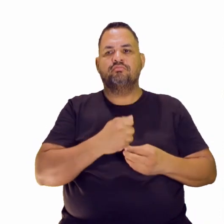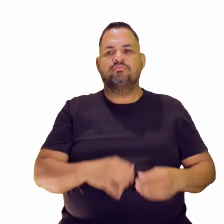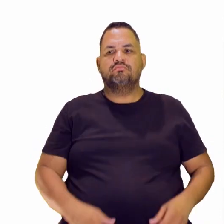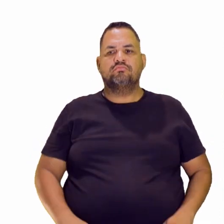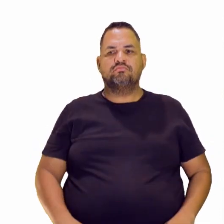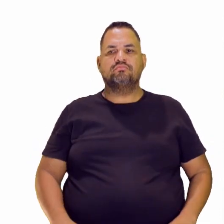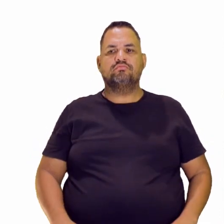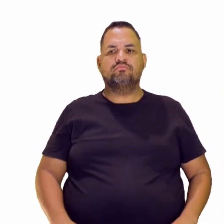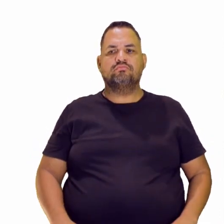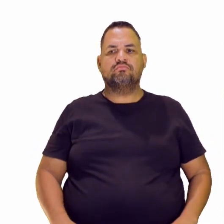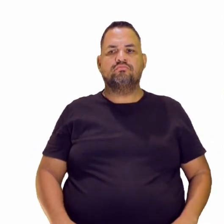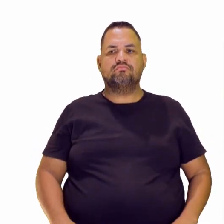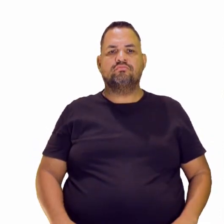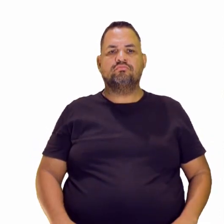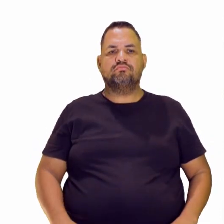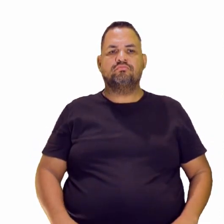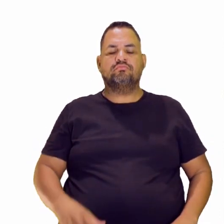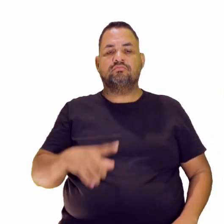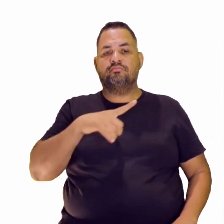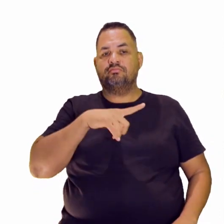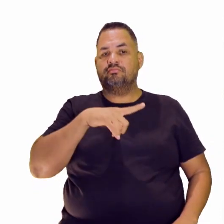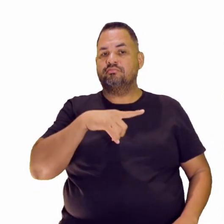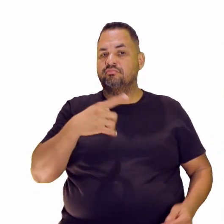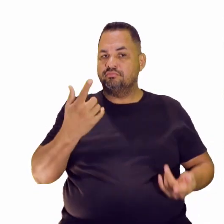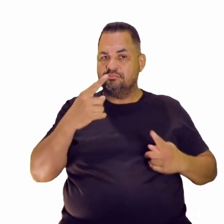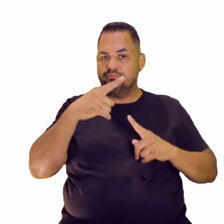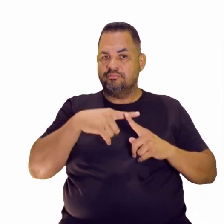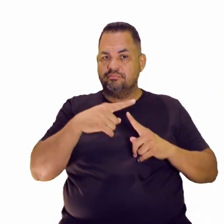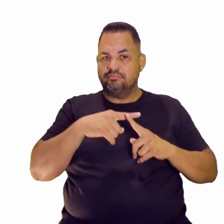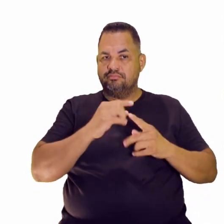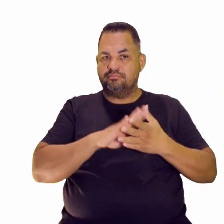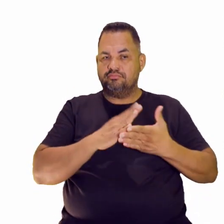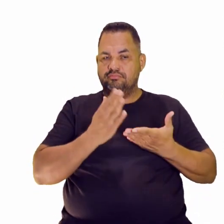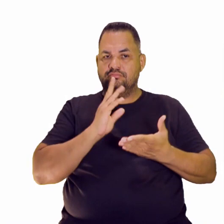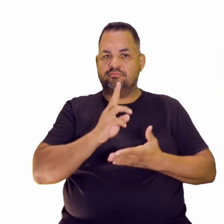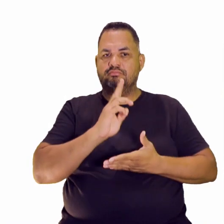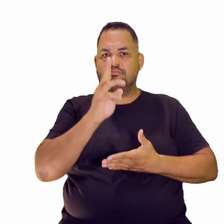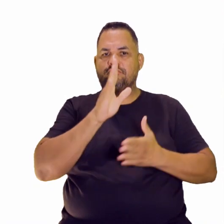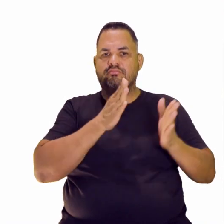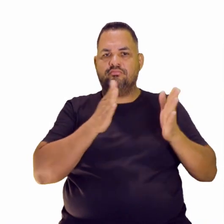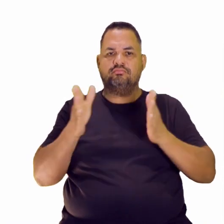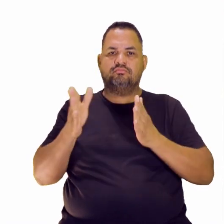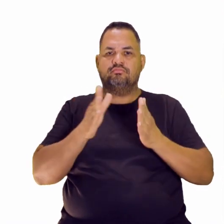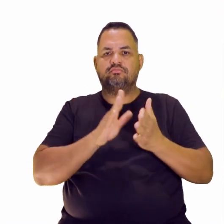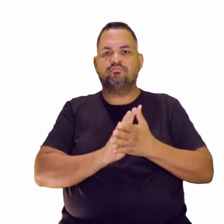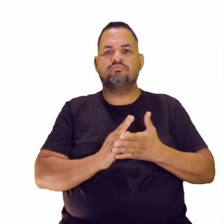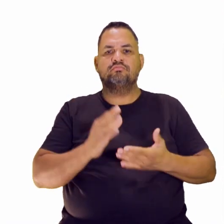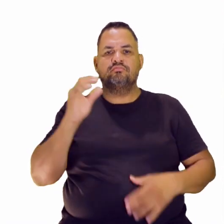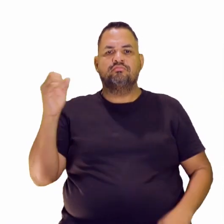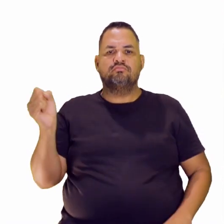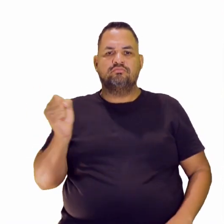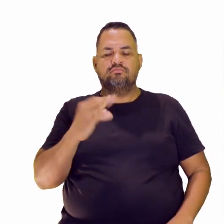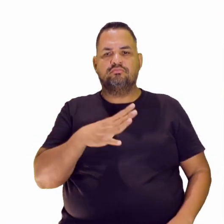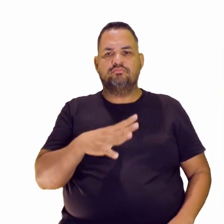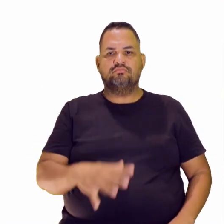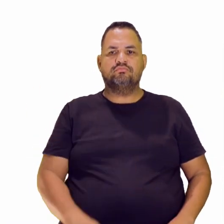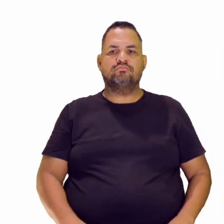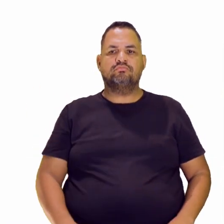algumas regiões, claro. Esse estilo sobreviveu ao período